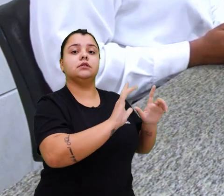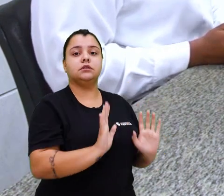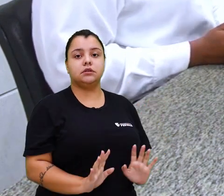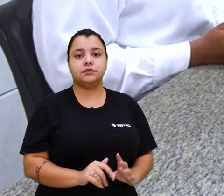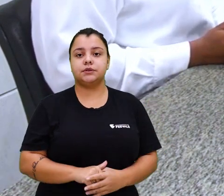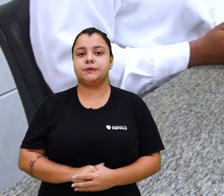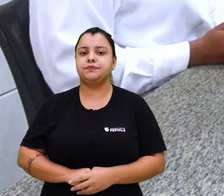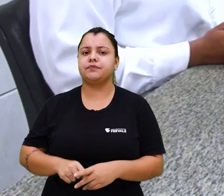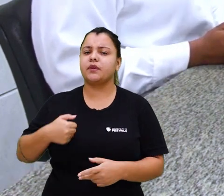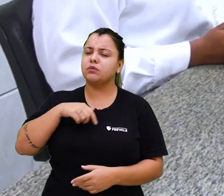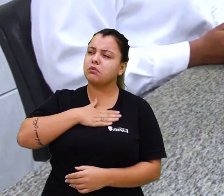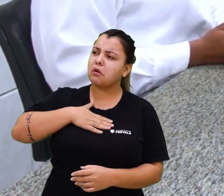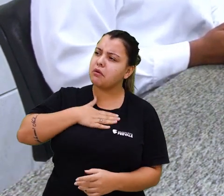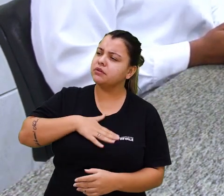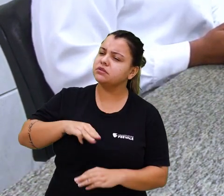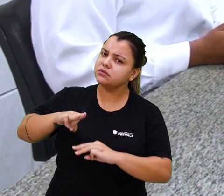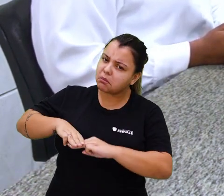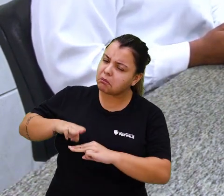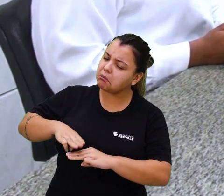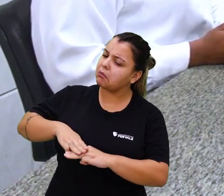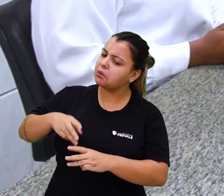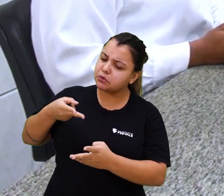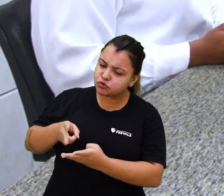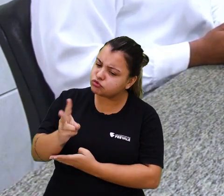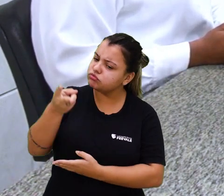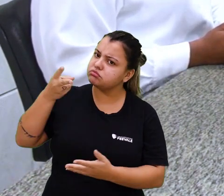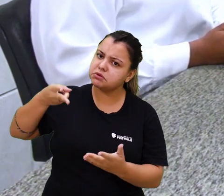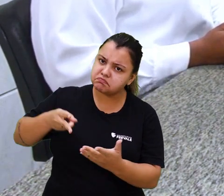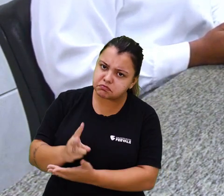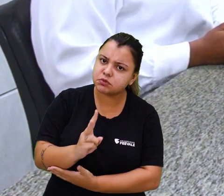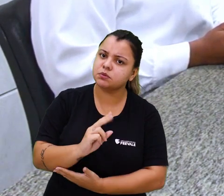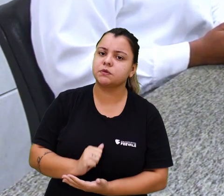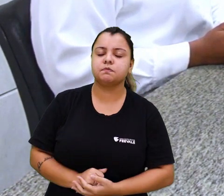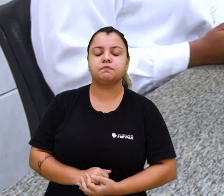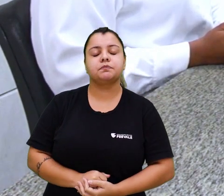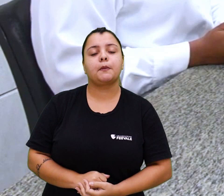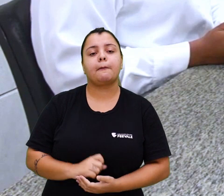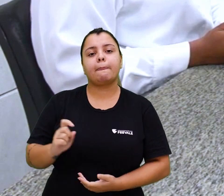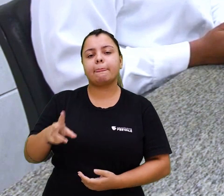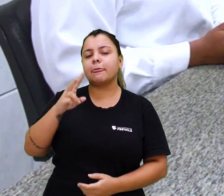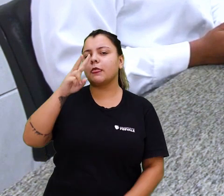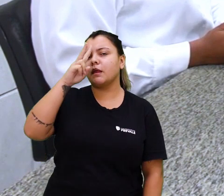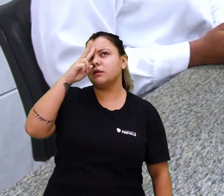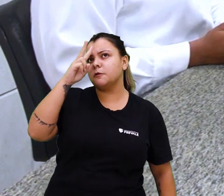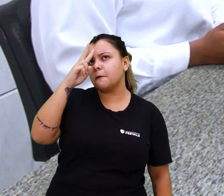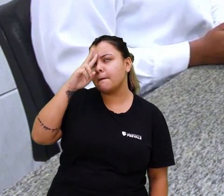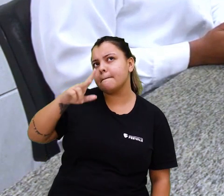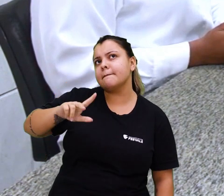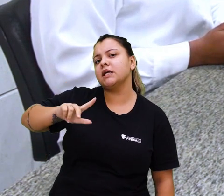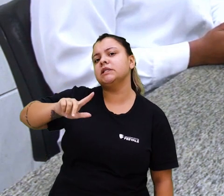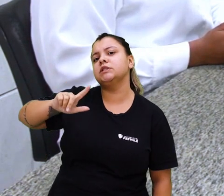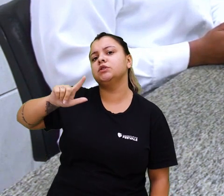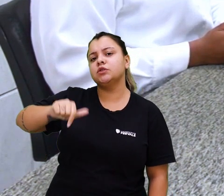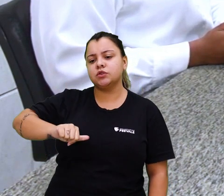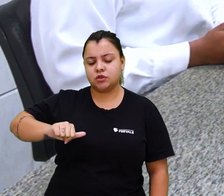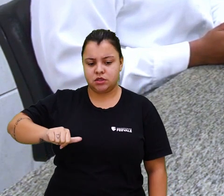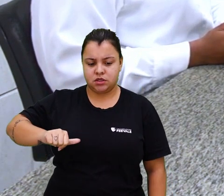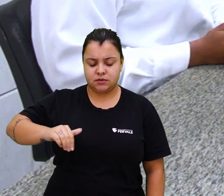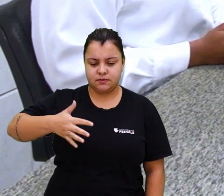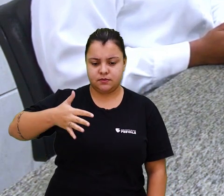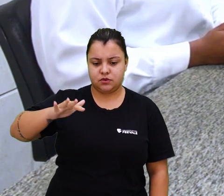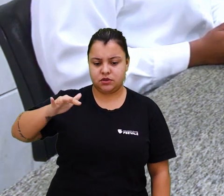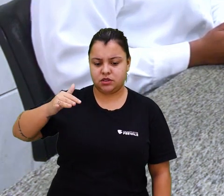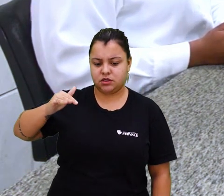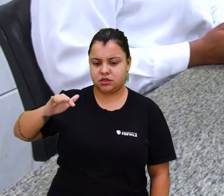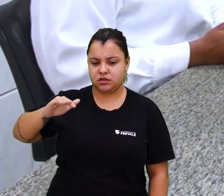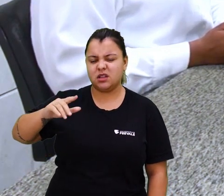aí sempre eu gostei da parte de matemática sempre mesmo e aí no ensino médio depois depois do meus é